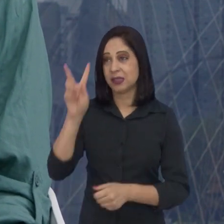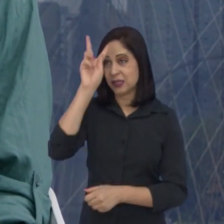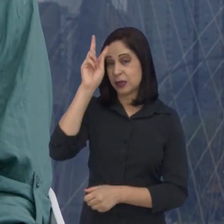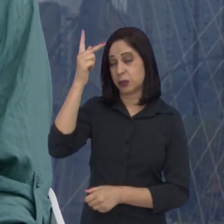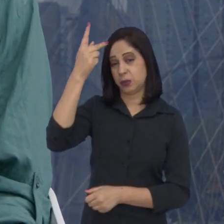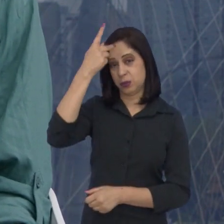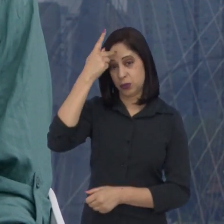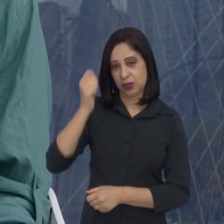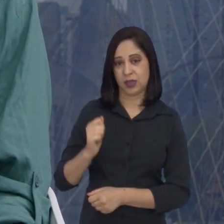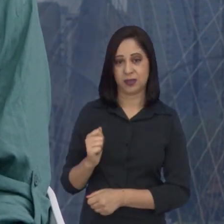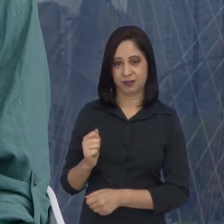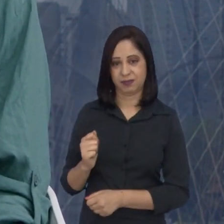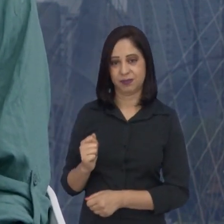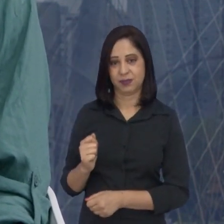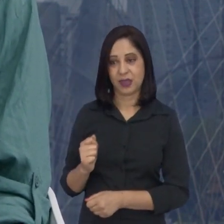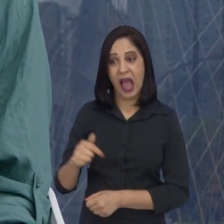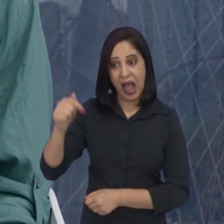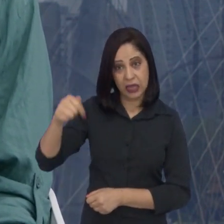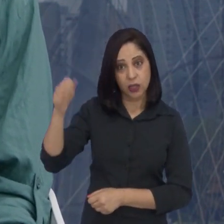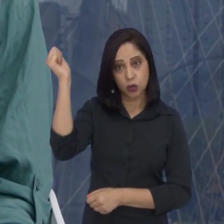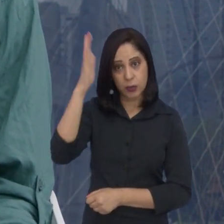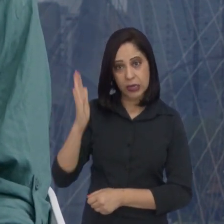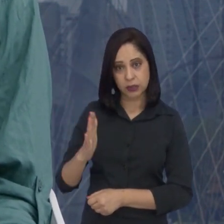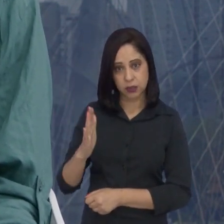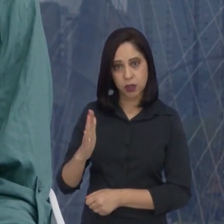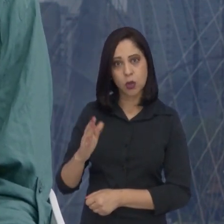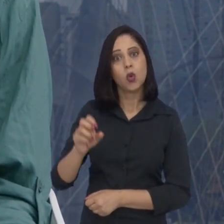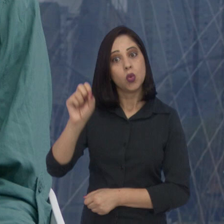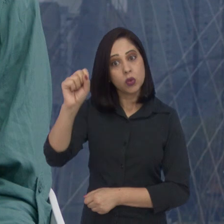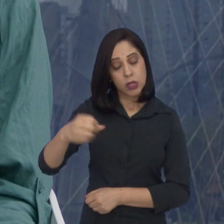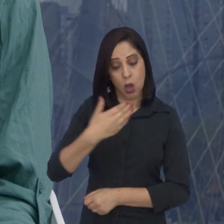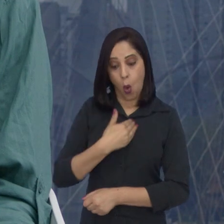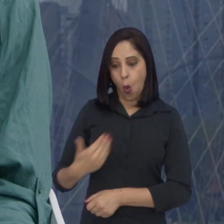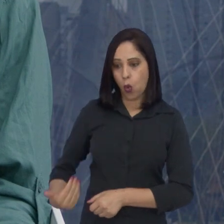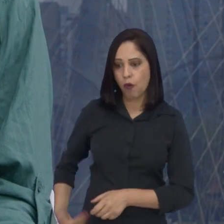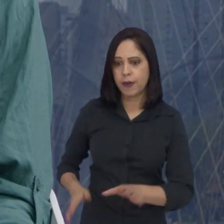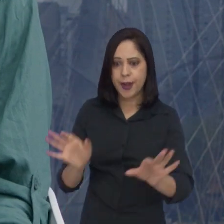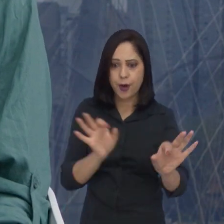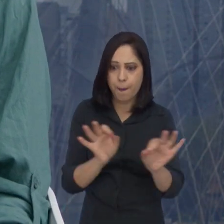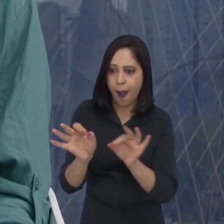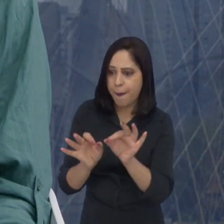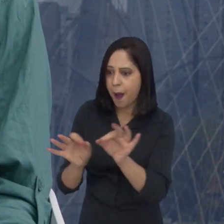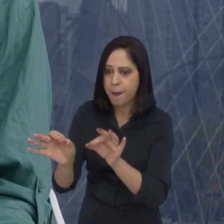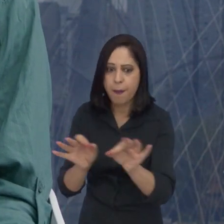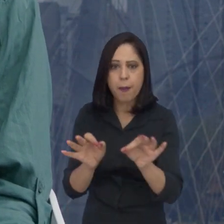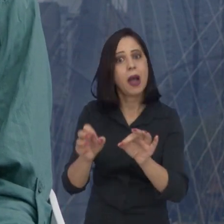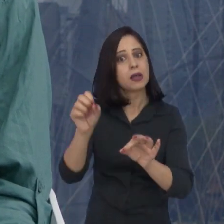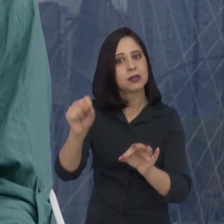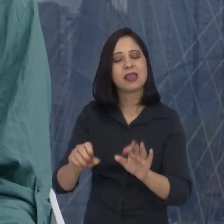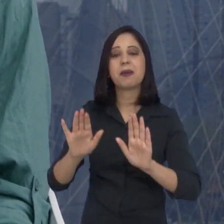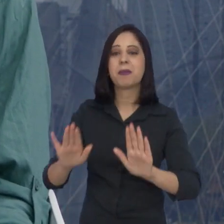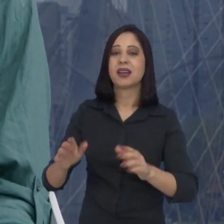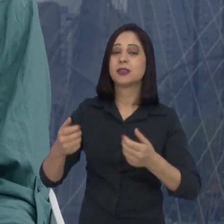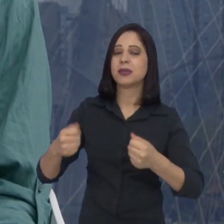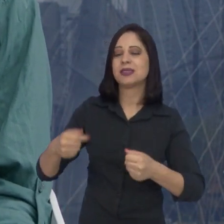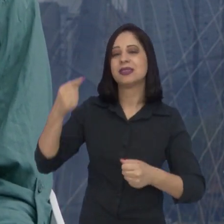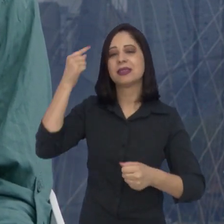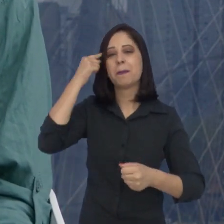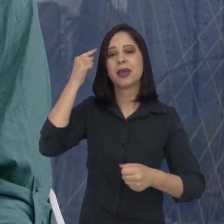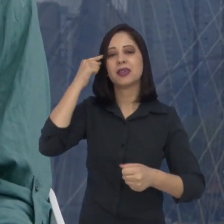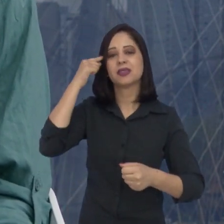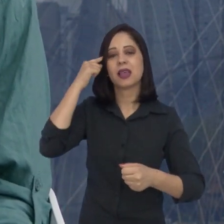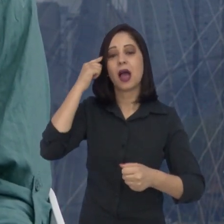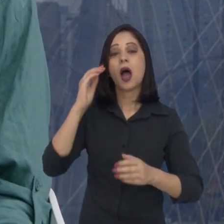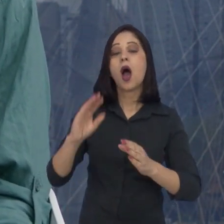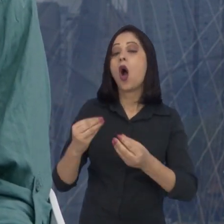planejamento. Há muito. A grande questão é qual é o tipo de plano, com que método é feito e qual a